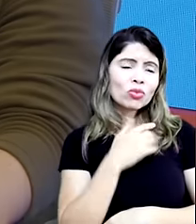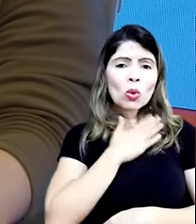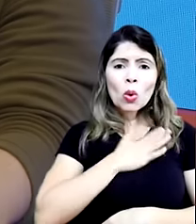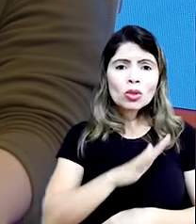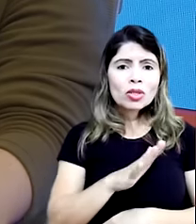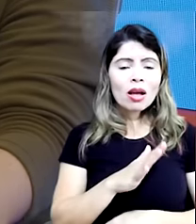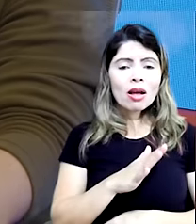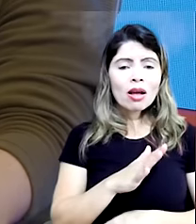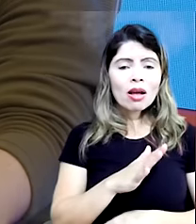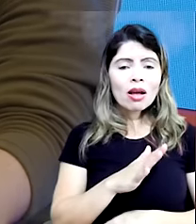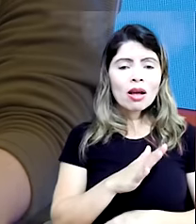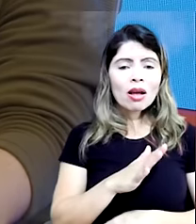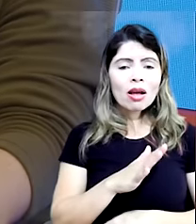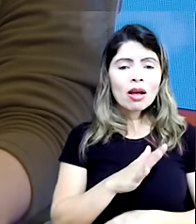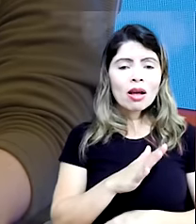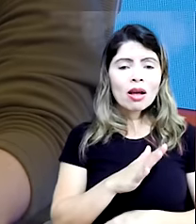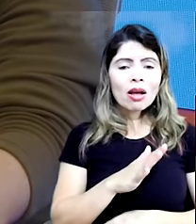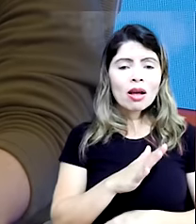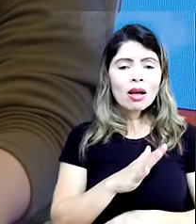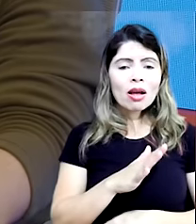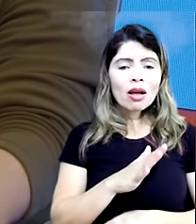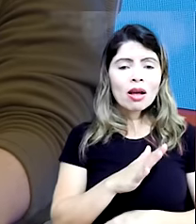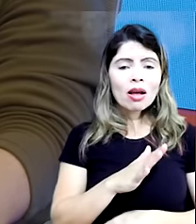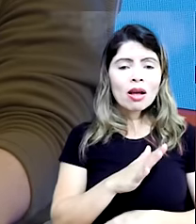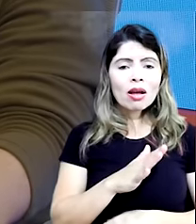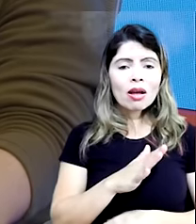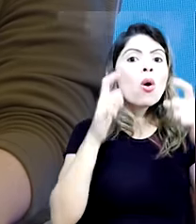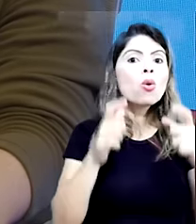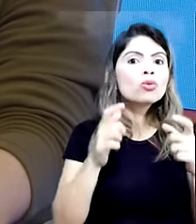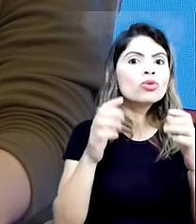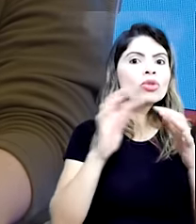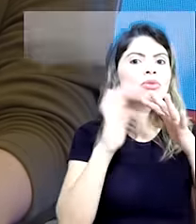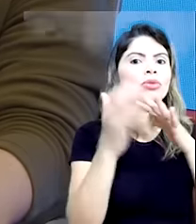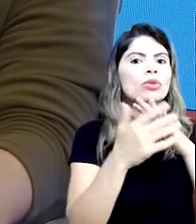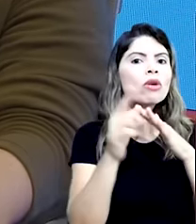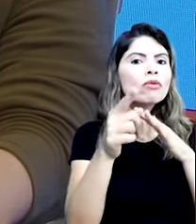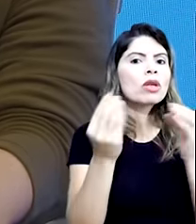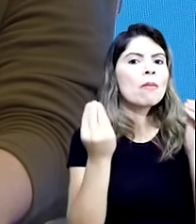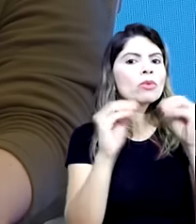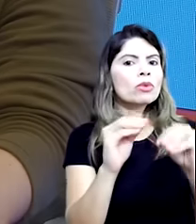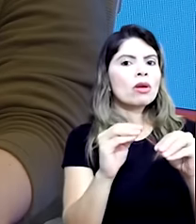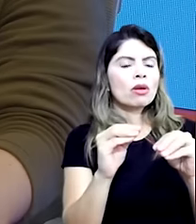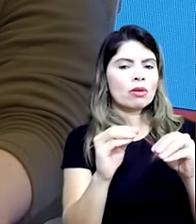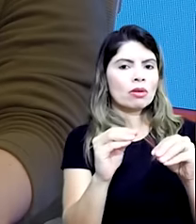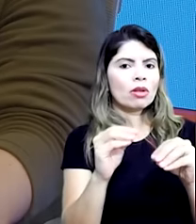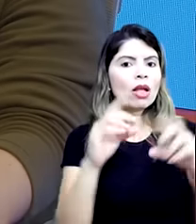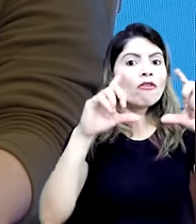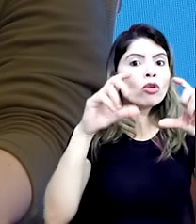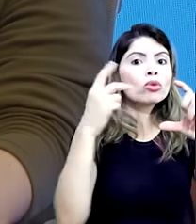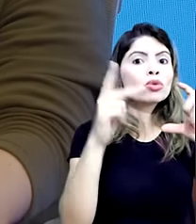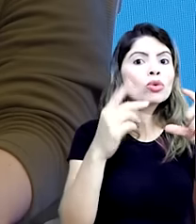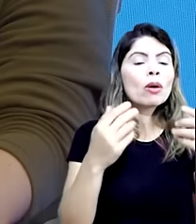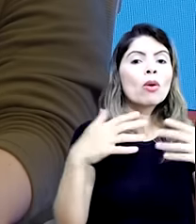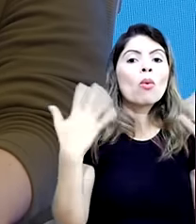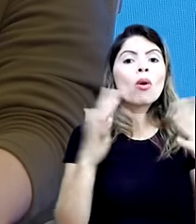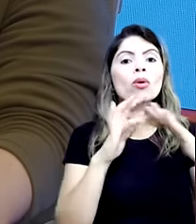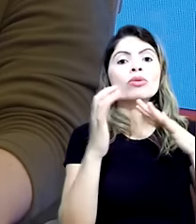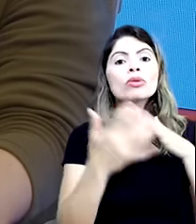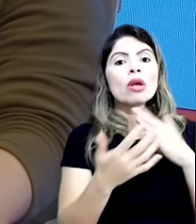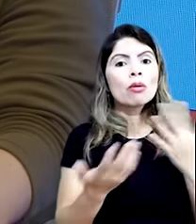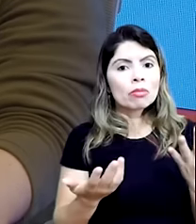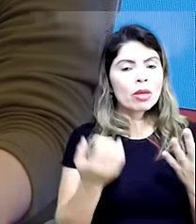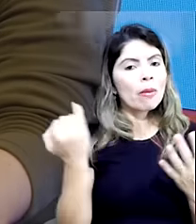entender para onde você está gravando para onde você está fotografando é o formato é